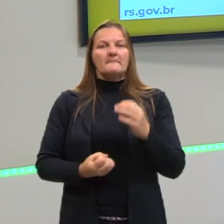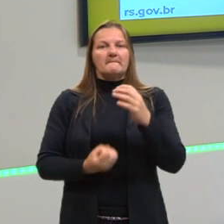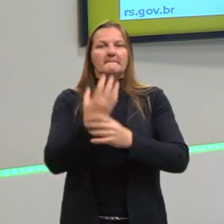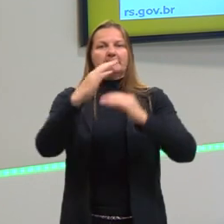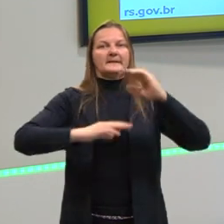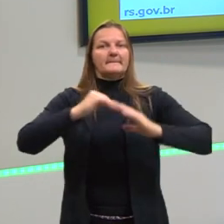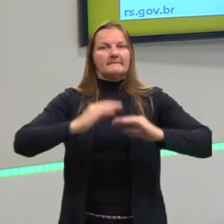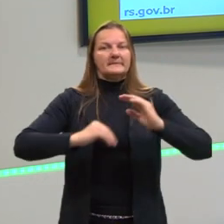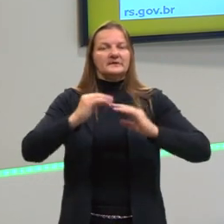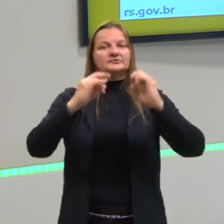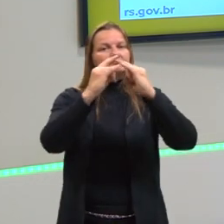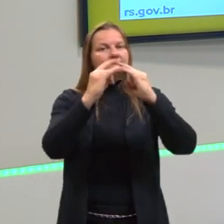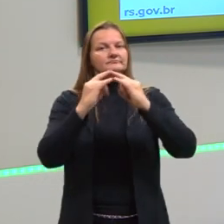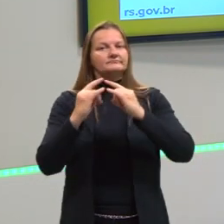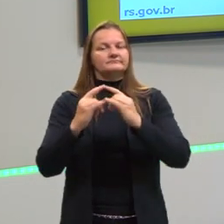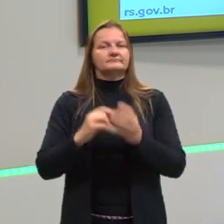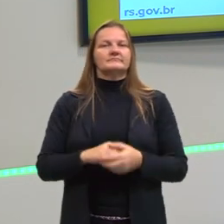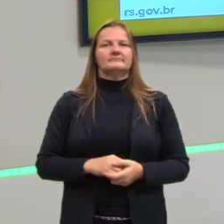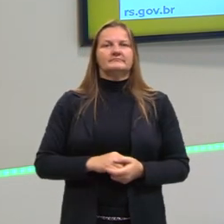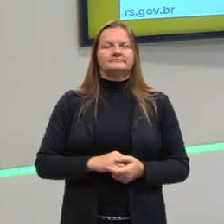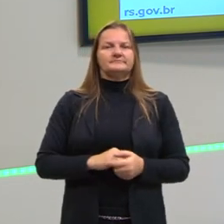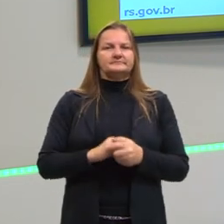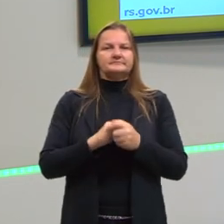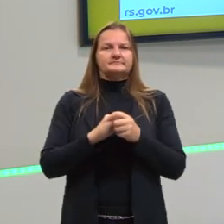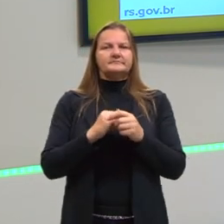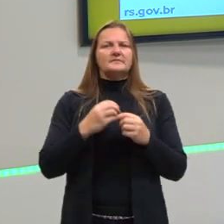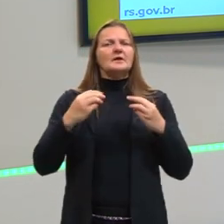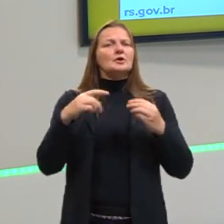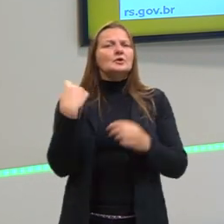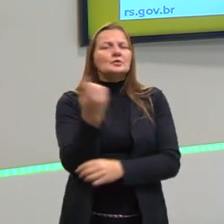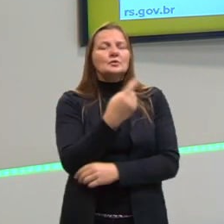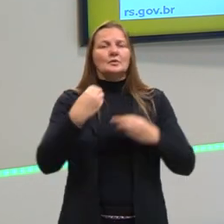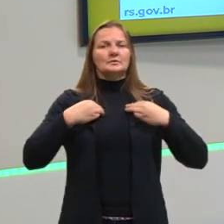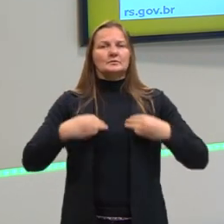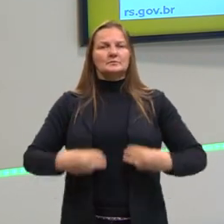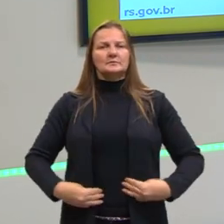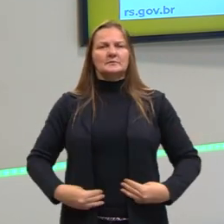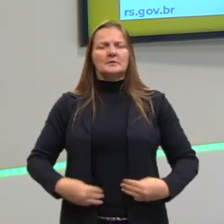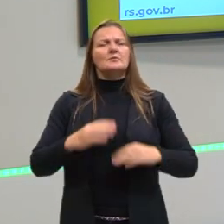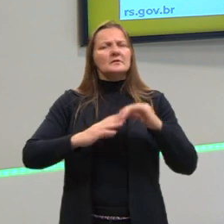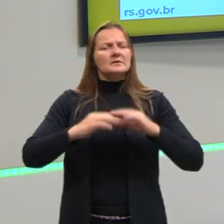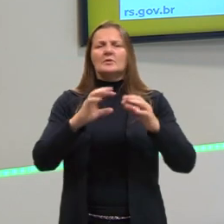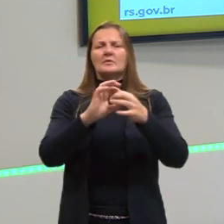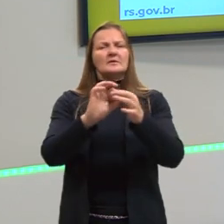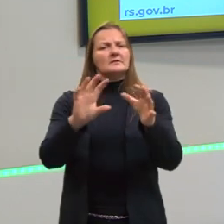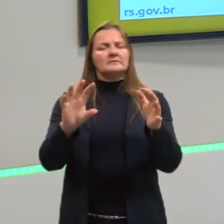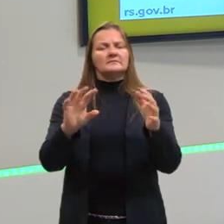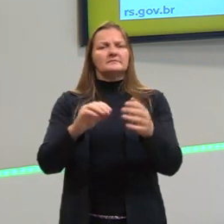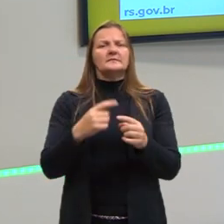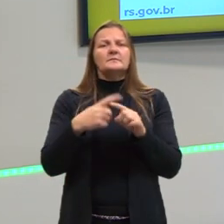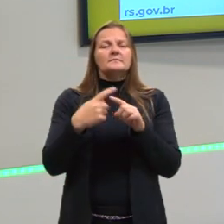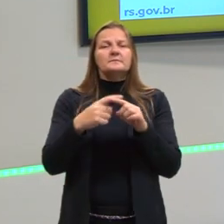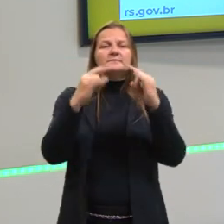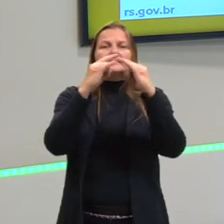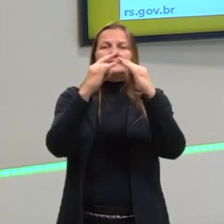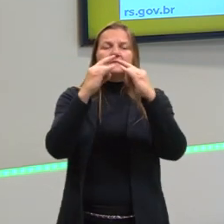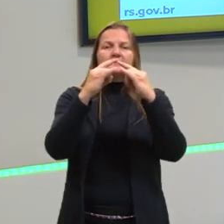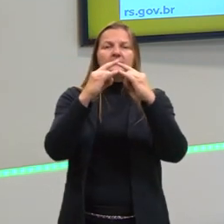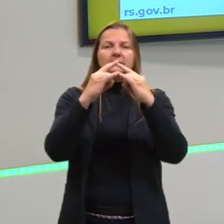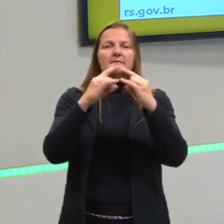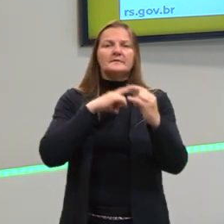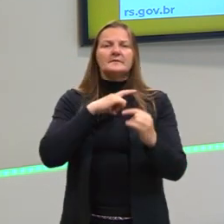subjetiva nessas instituições Então a nossa moral a nossa ação é muito livre porque essas instituições